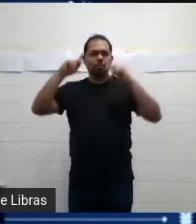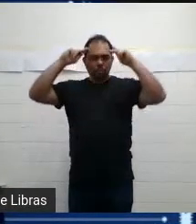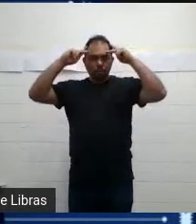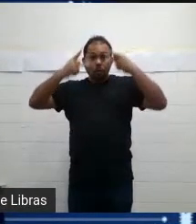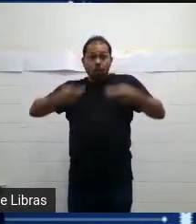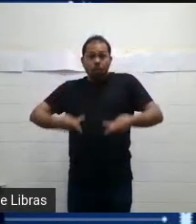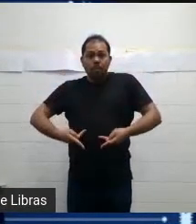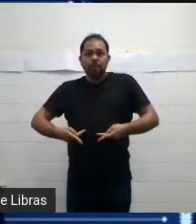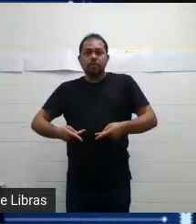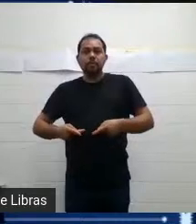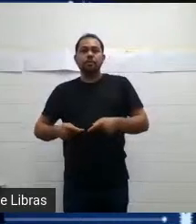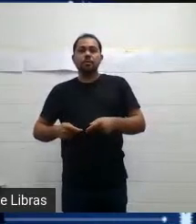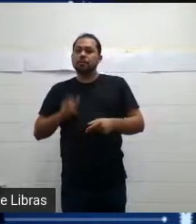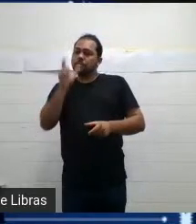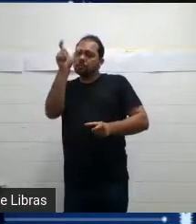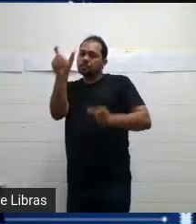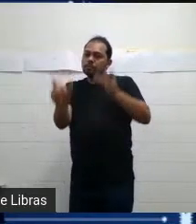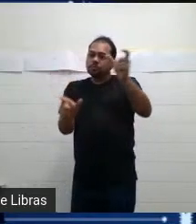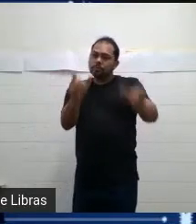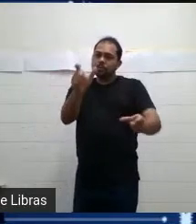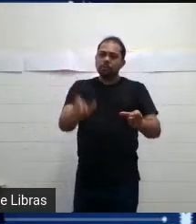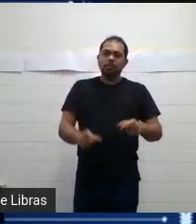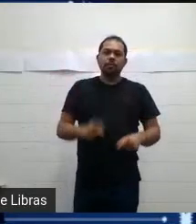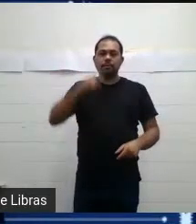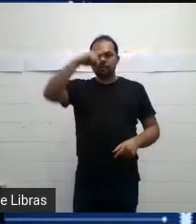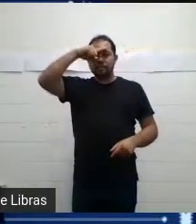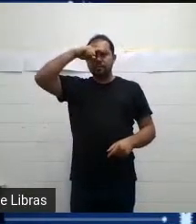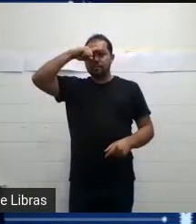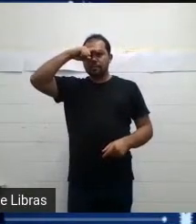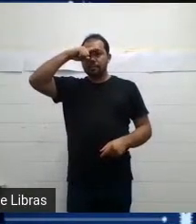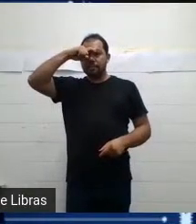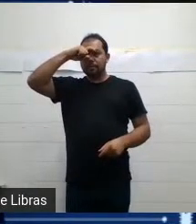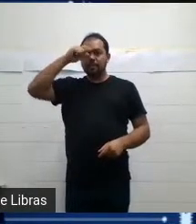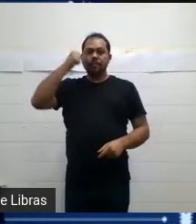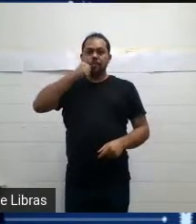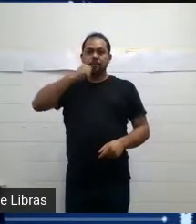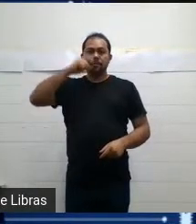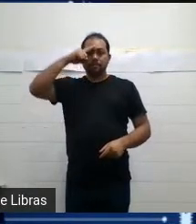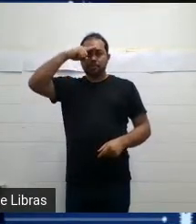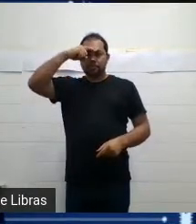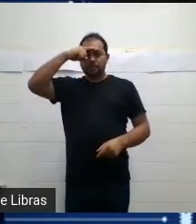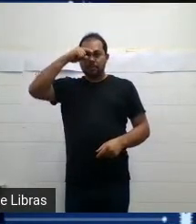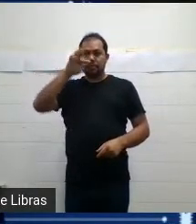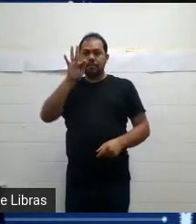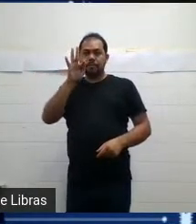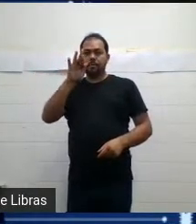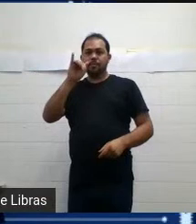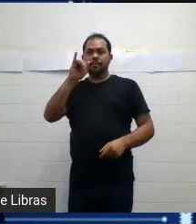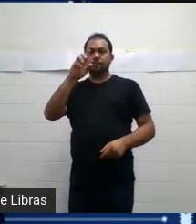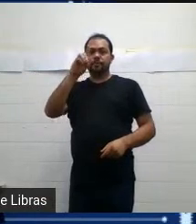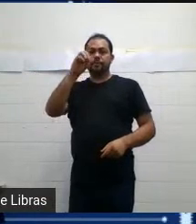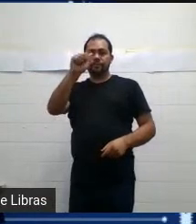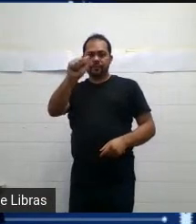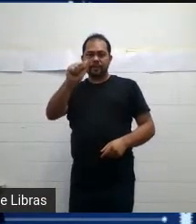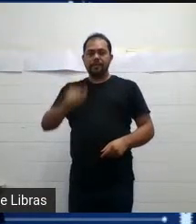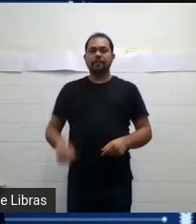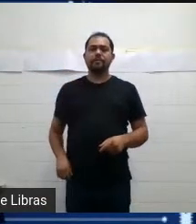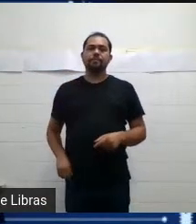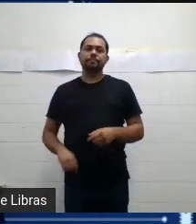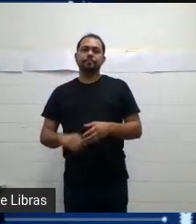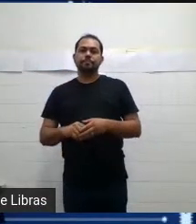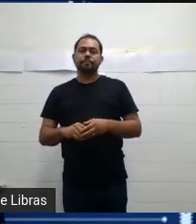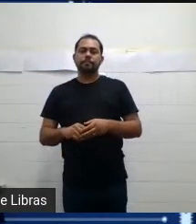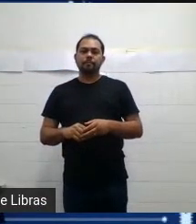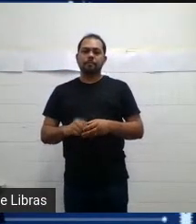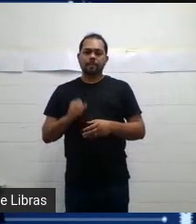sobre a trajetória de Frida Kahlo. Oi. Socorro, é isso?